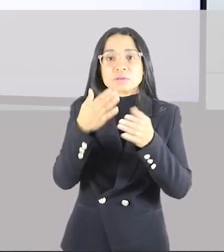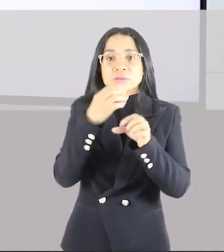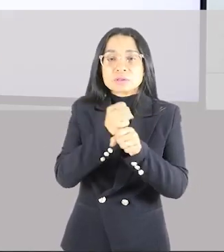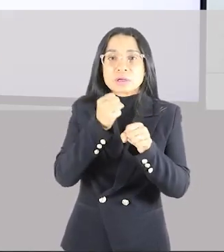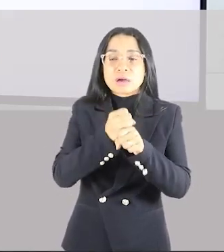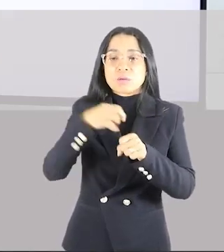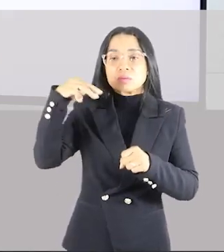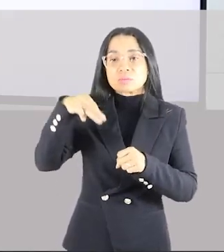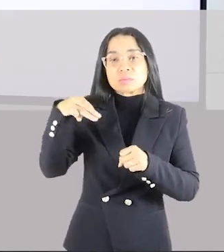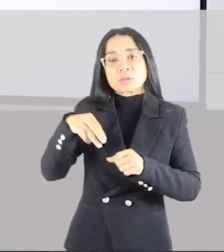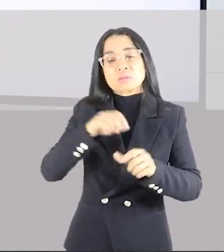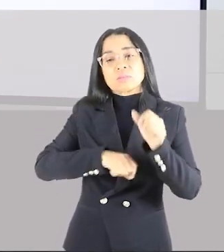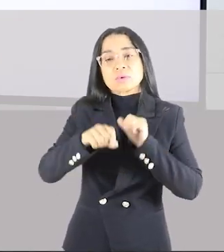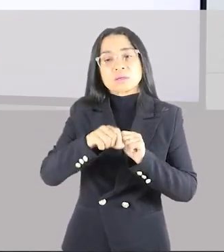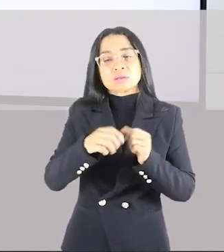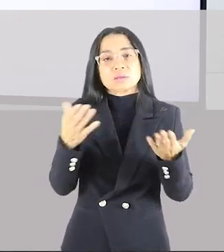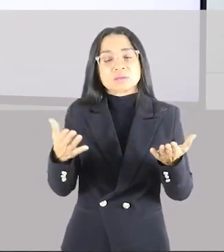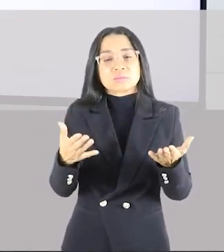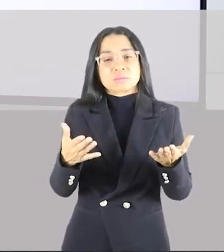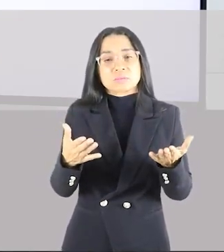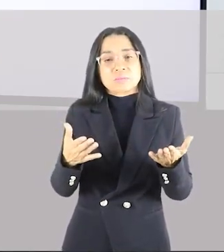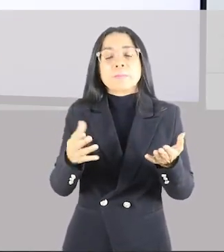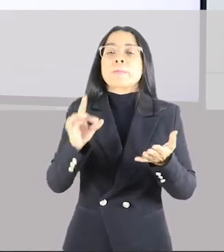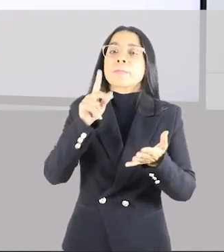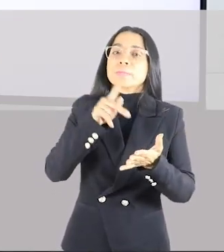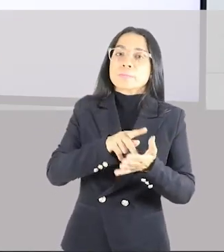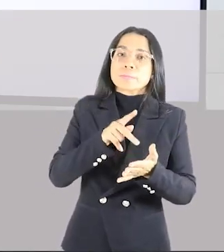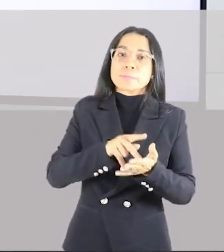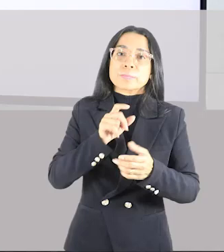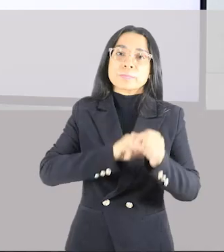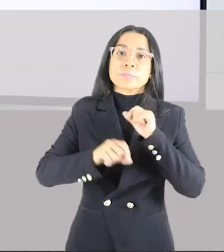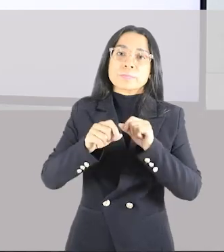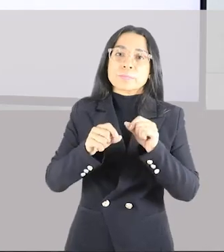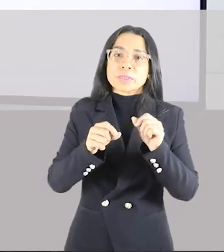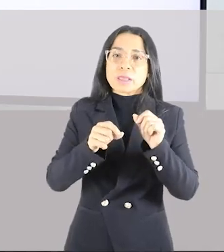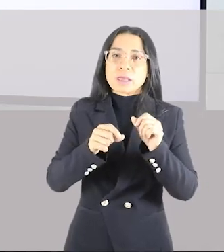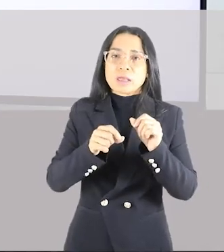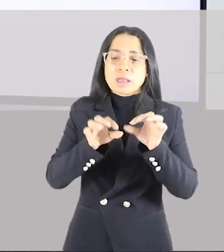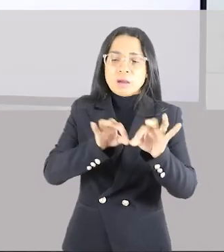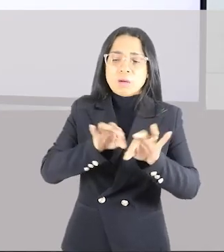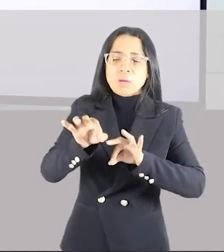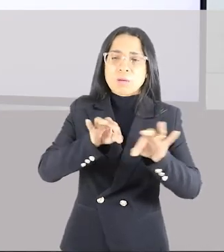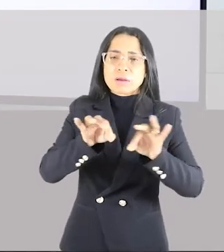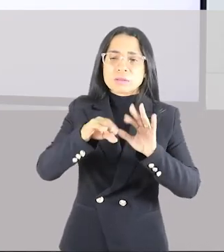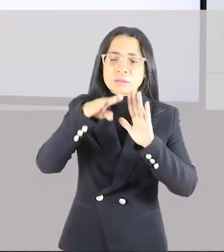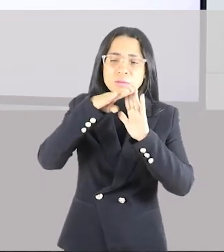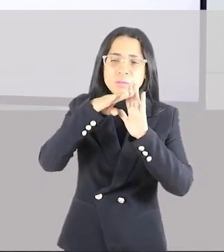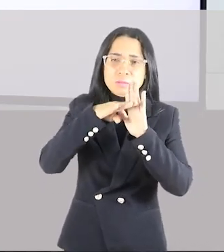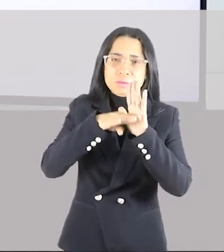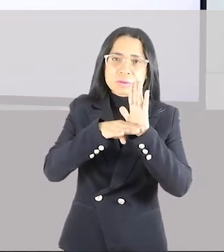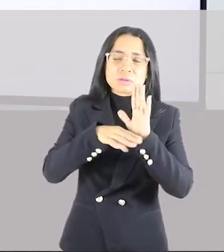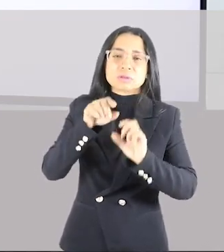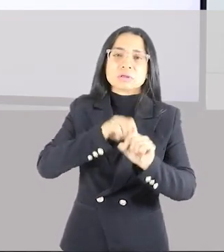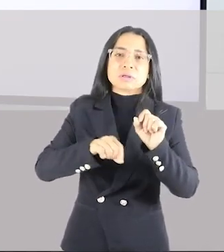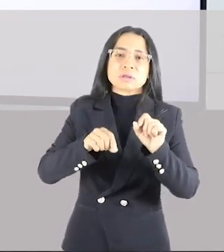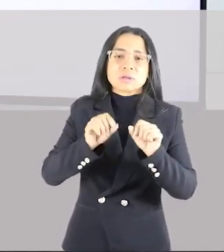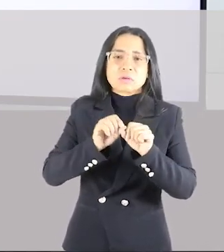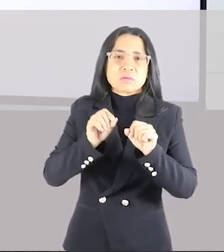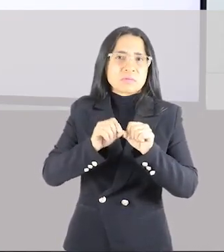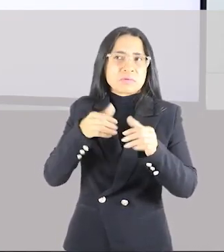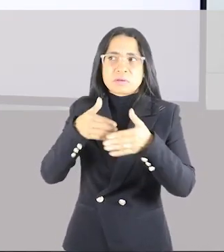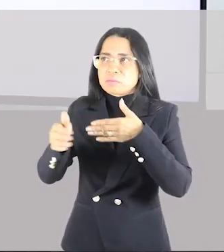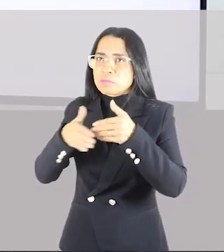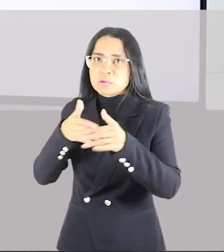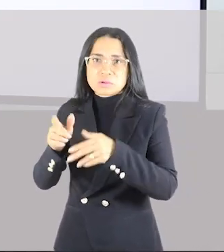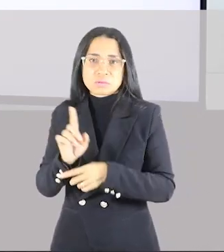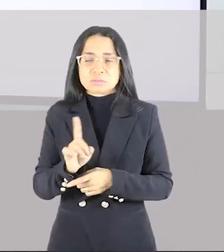e pronto, vamos ver o que acontece. Não, foram de fato planejadas, não foram simplesmente feitas pelo acaso.